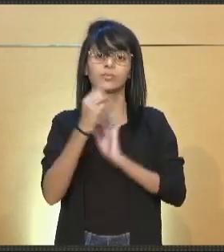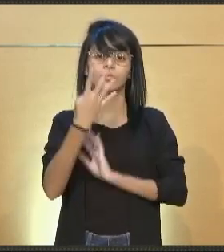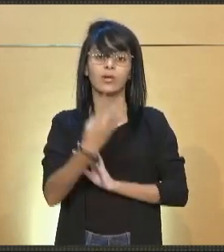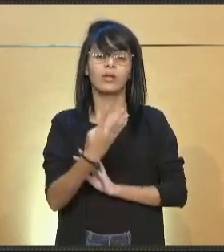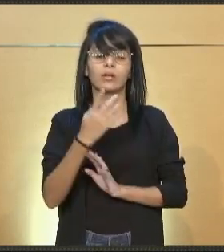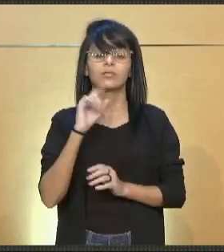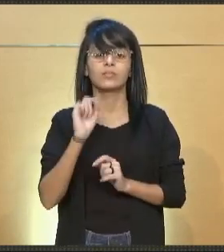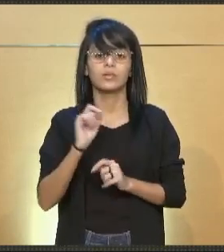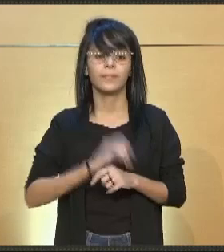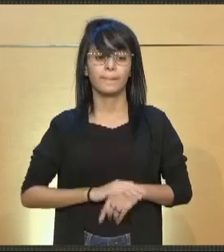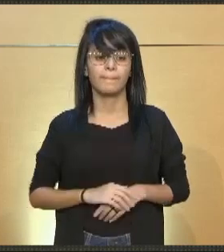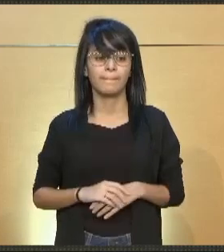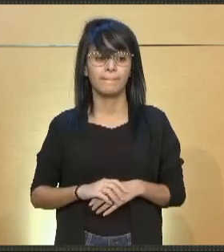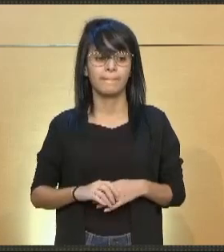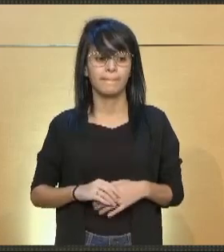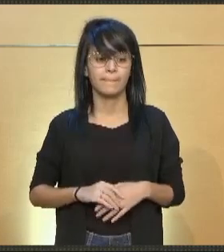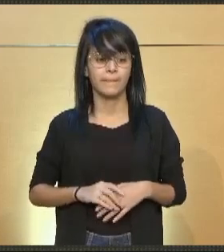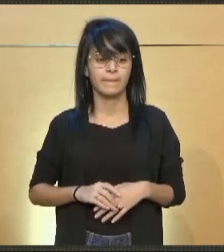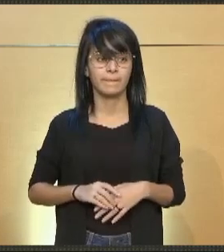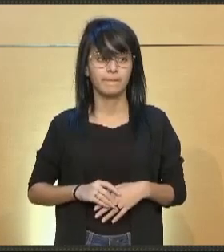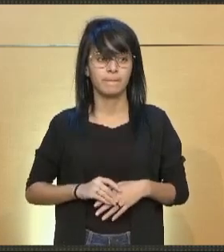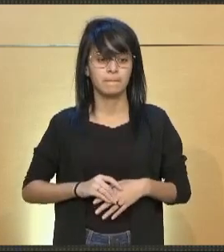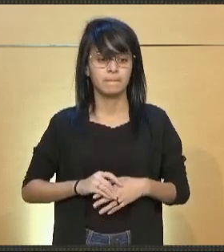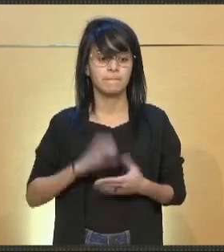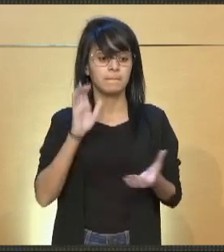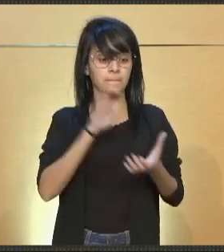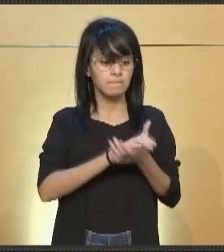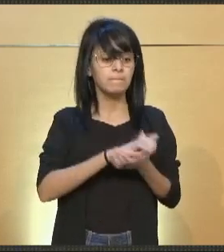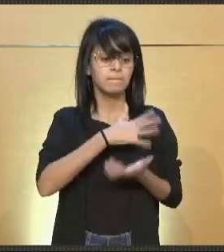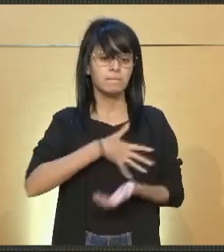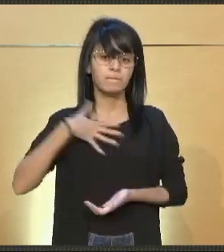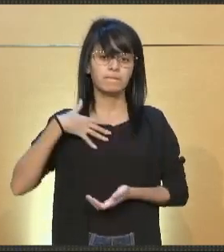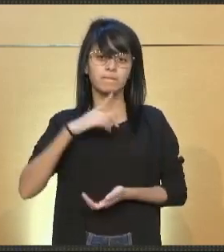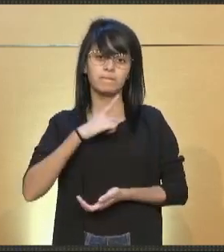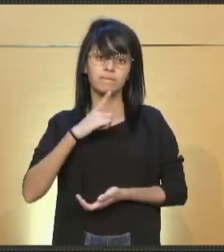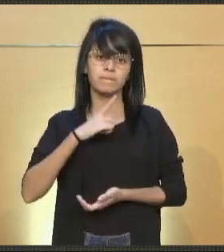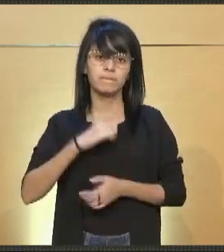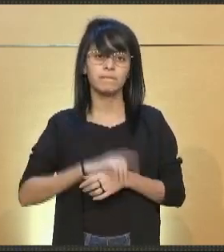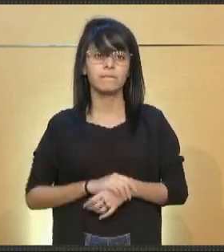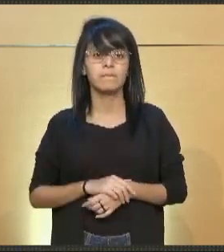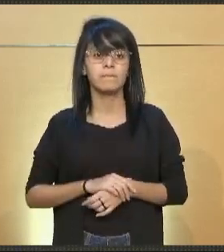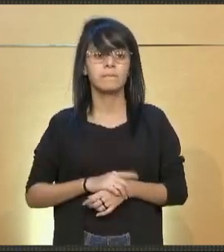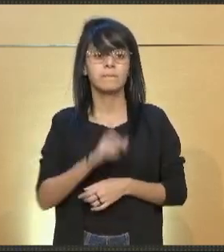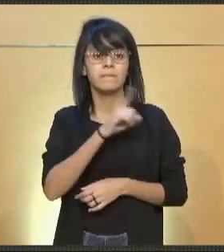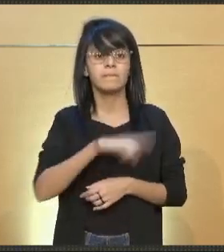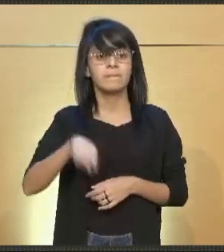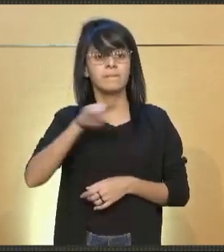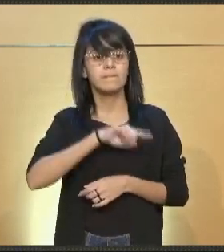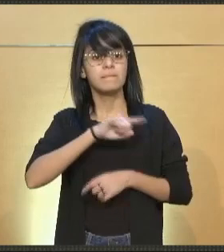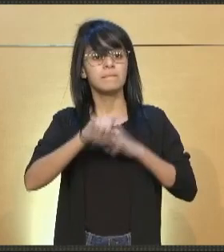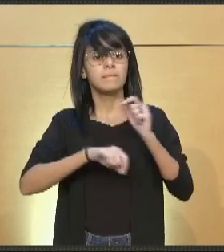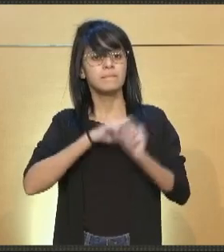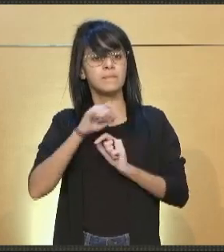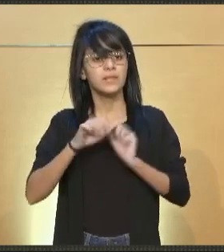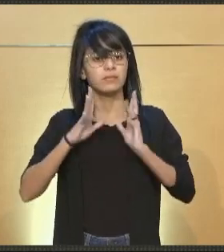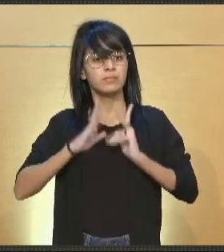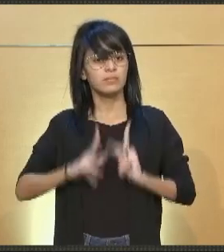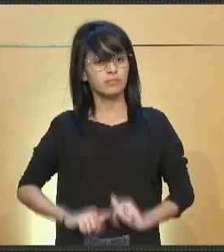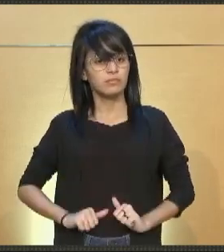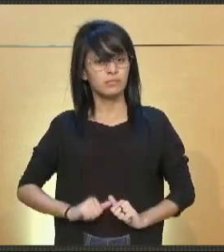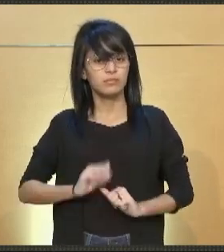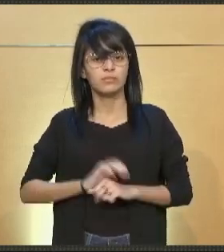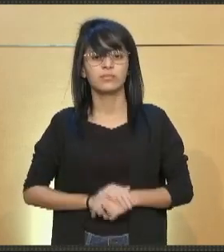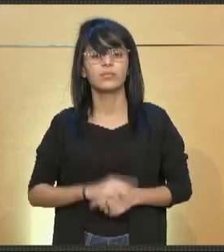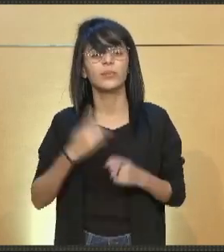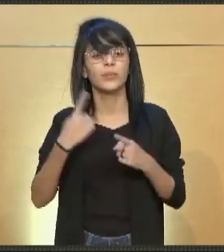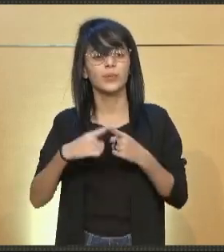honrável o casamento dentre todos, seja, e a cama imaculada, seja,